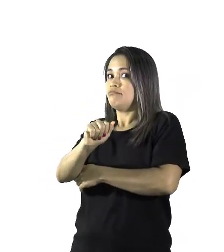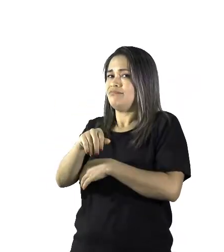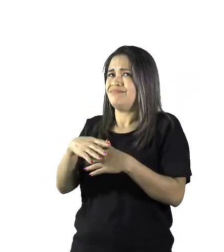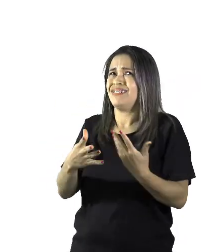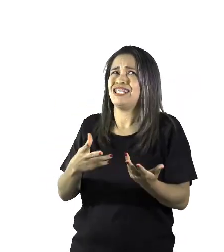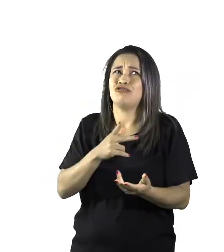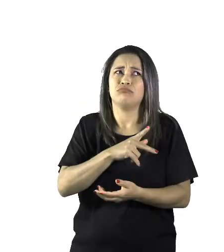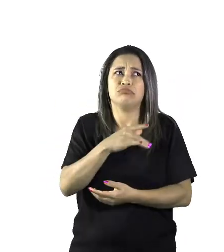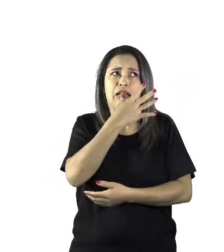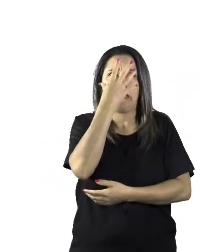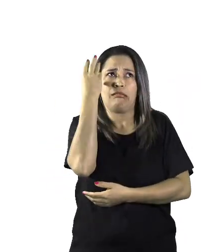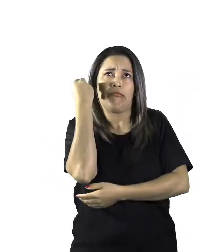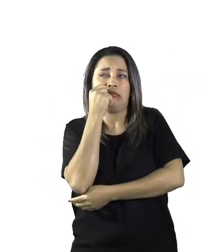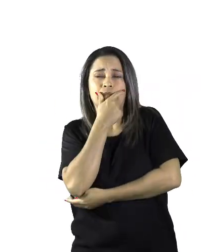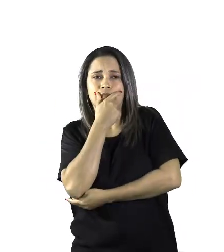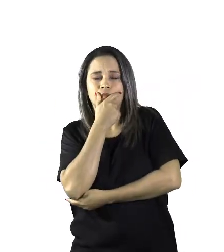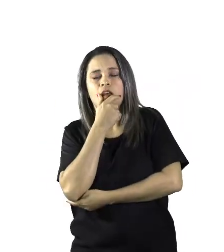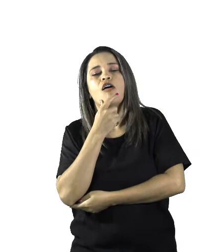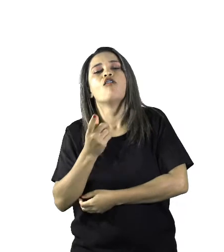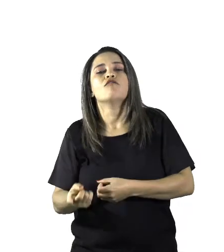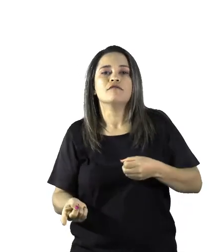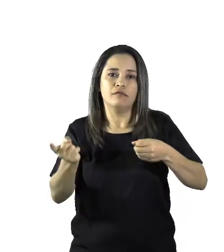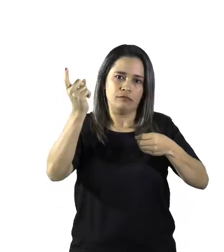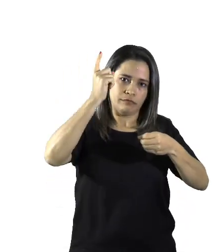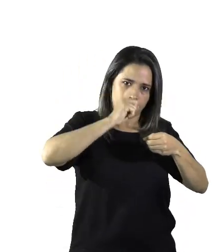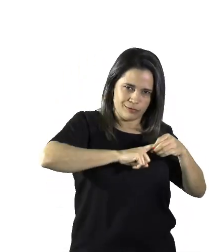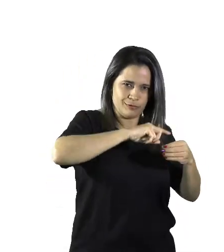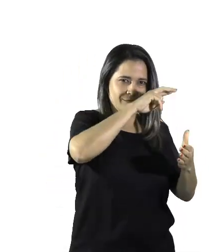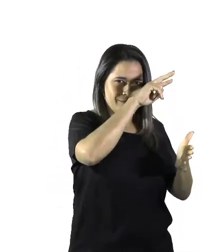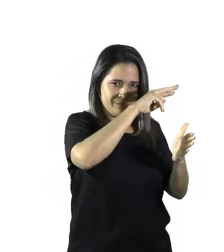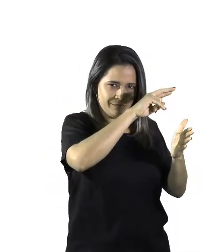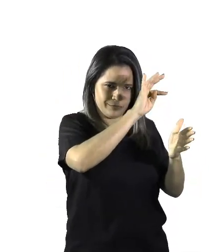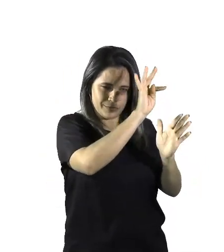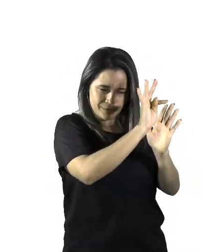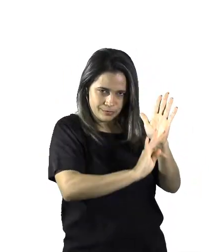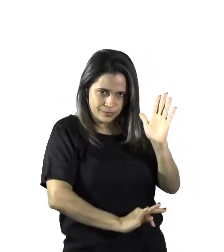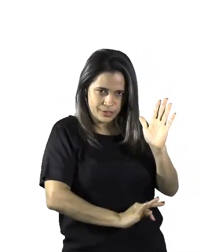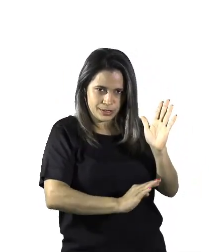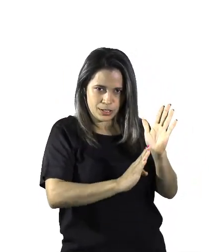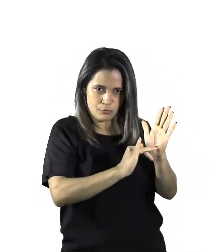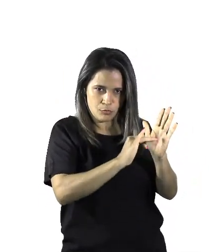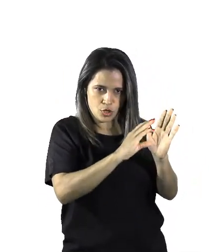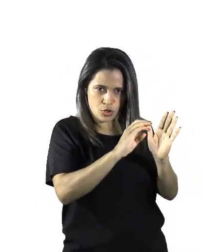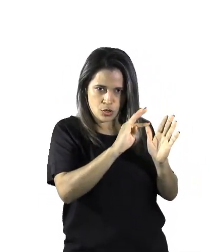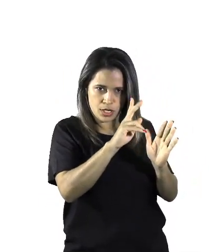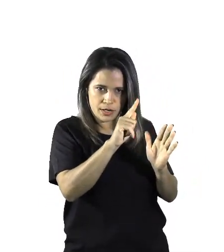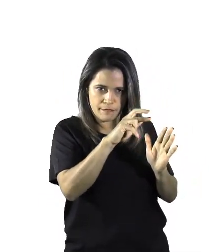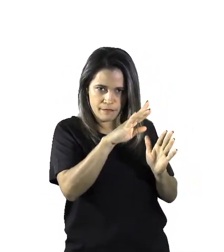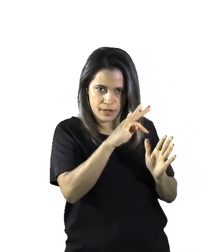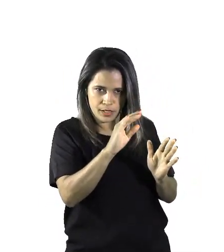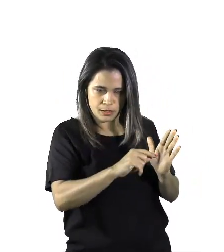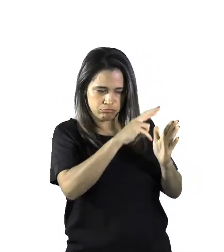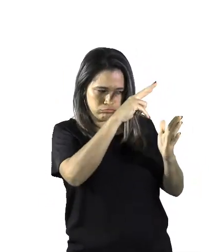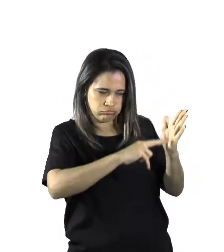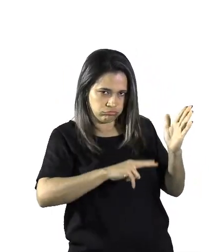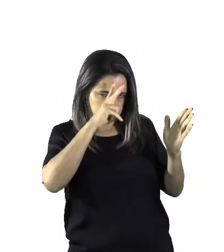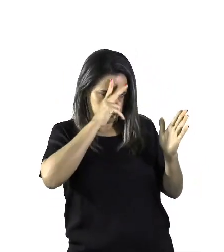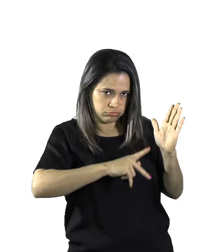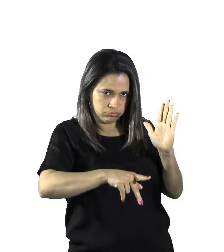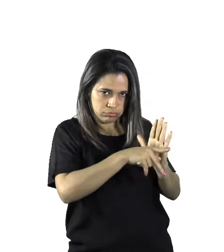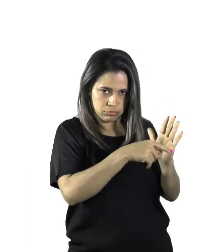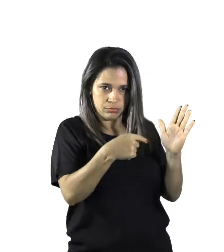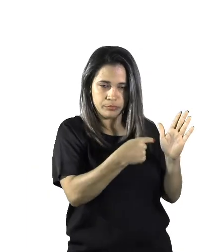esqueci. Beleza, volta lá no texto da biografia dela e faça a leitura